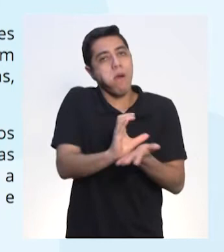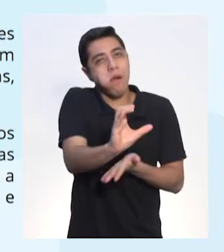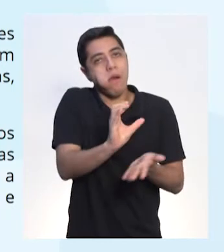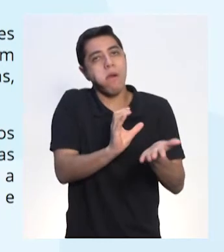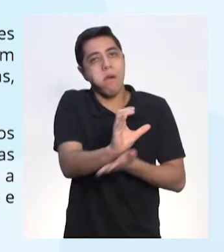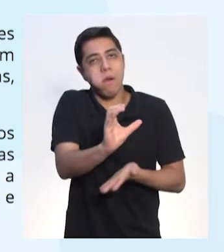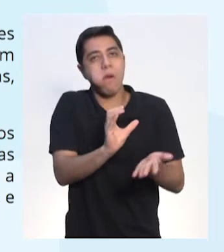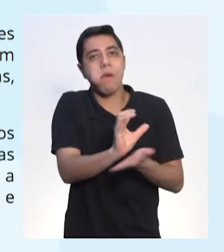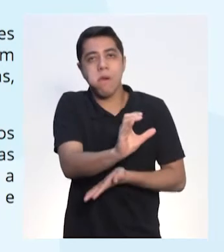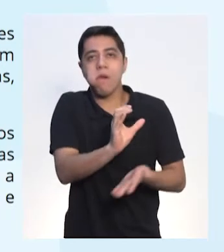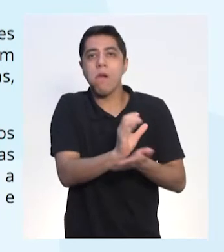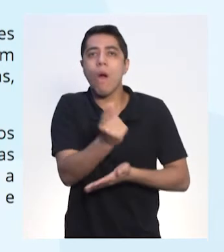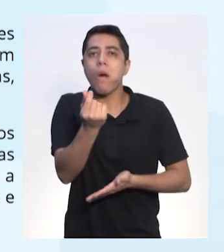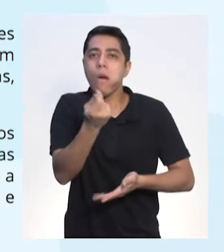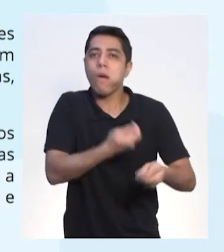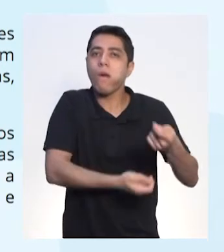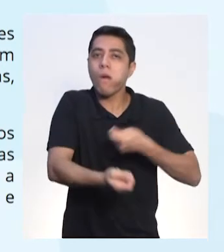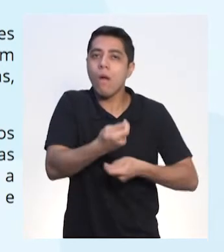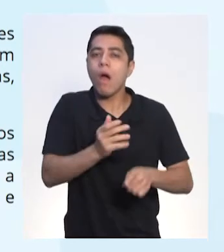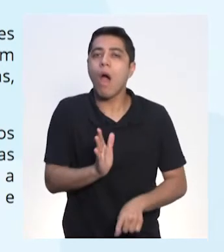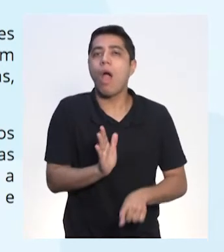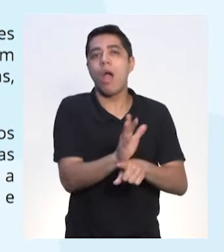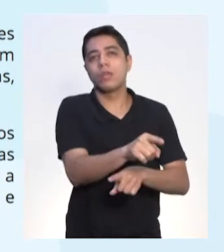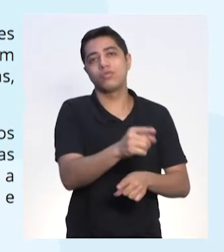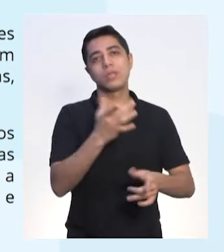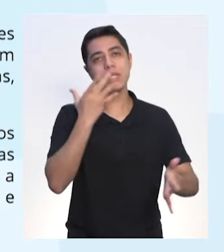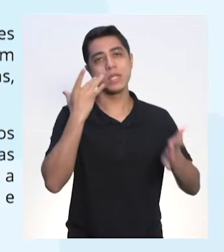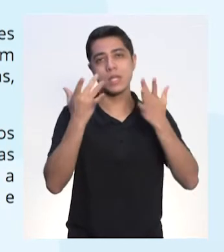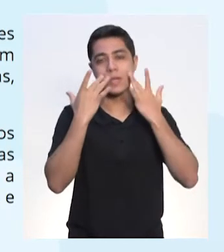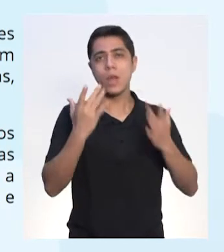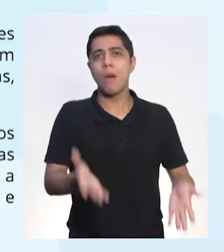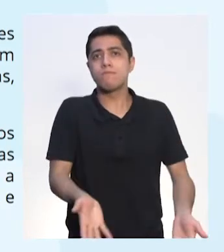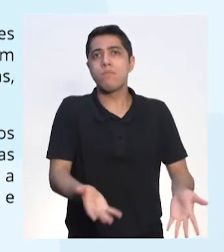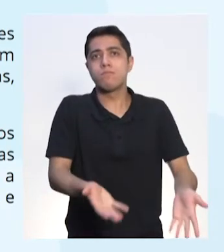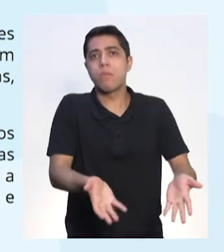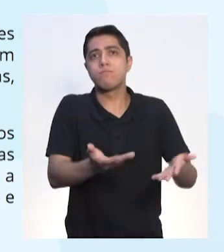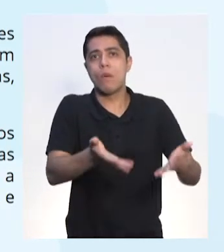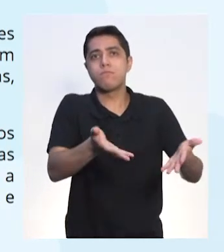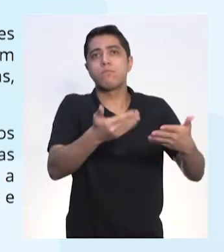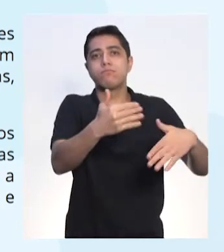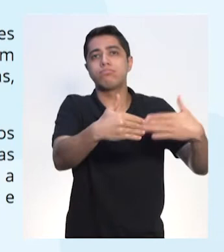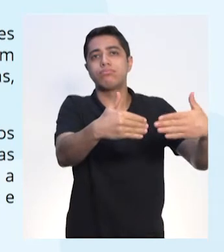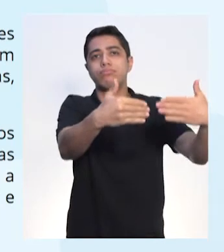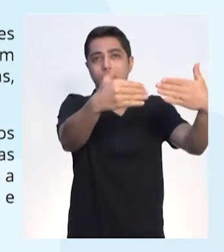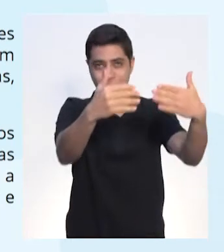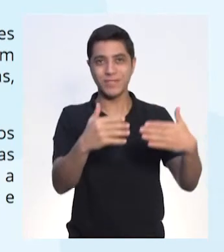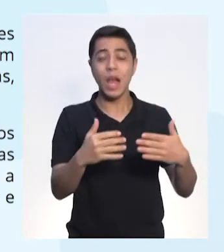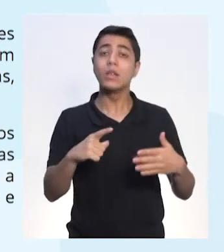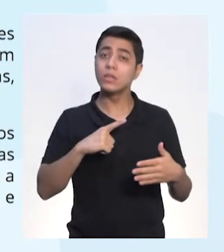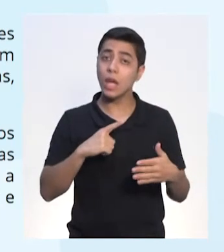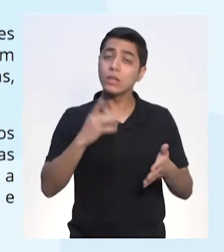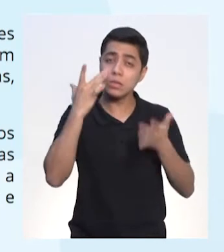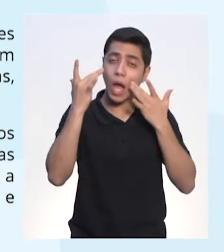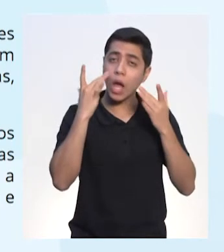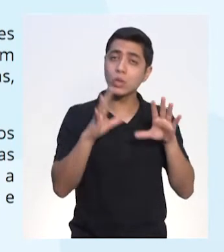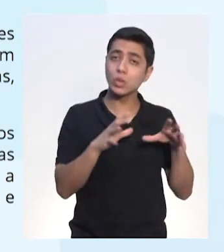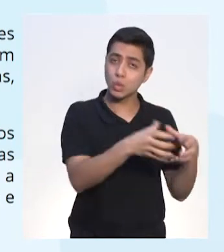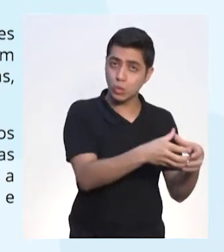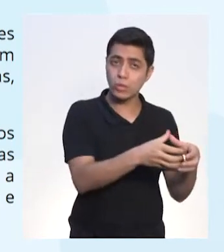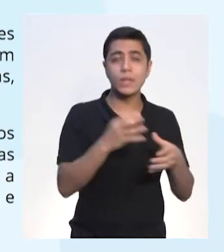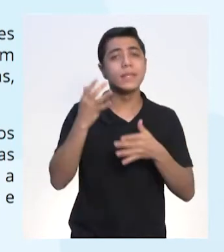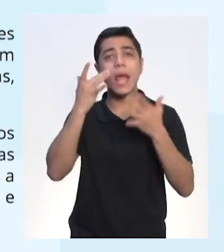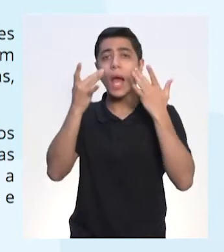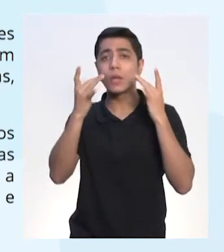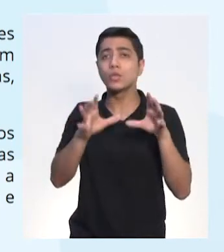né, e essas companhias teatrais para que elas pudessem competir. Tá? Era uma competição. Então, vários grupos apresentavam as